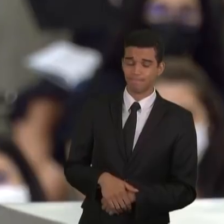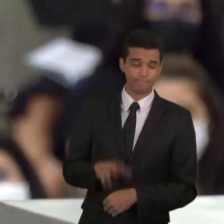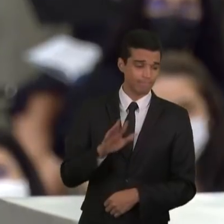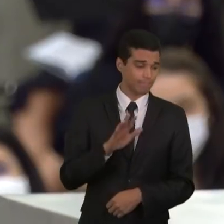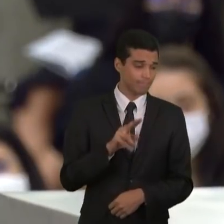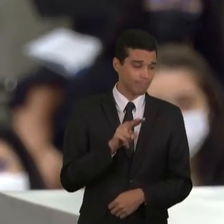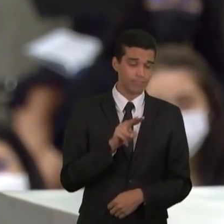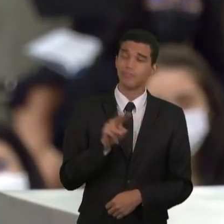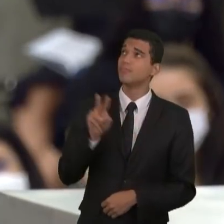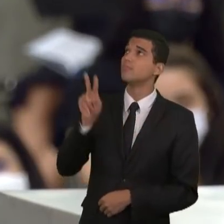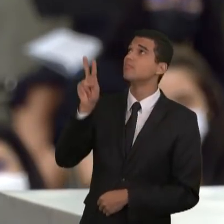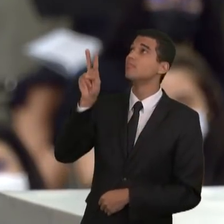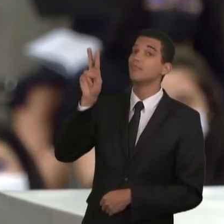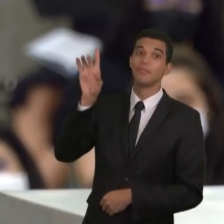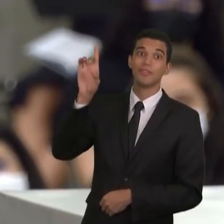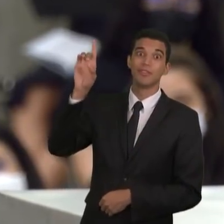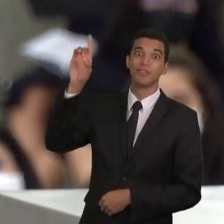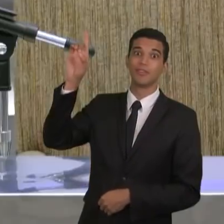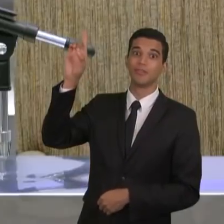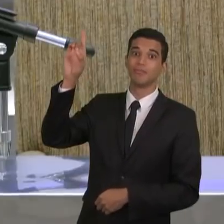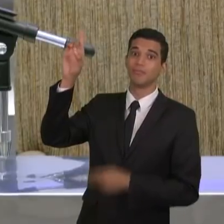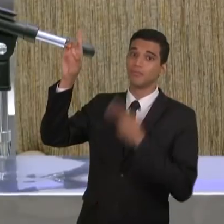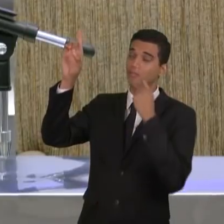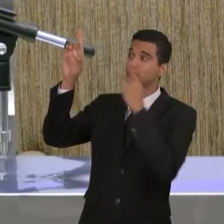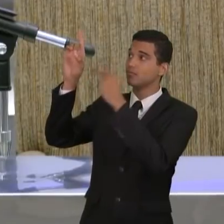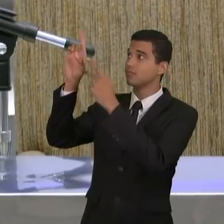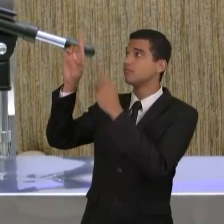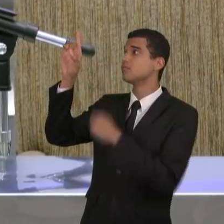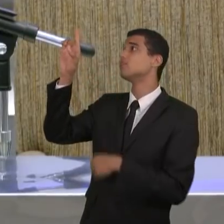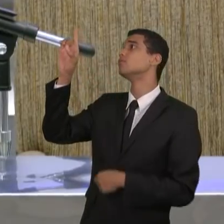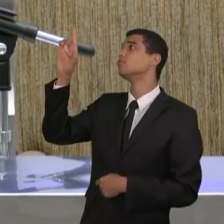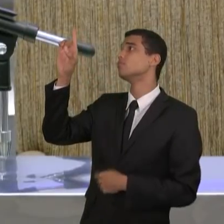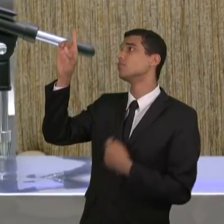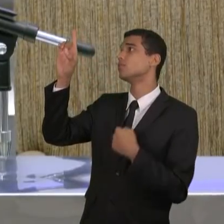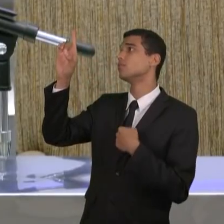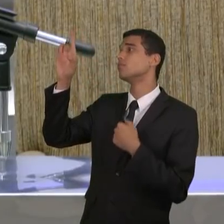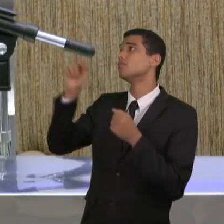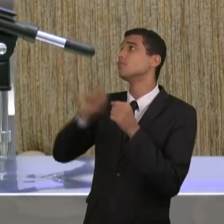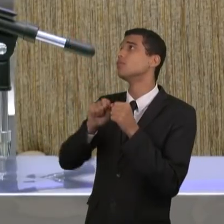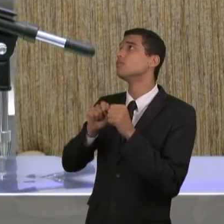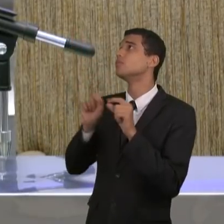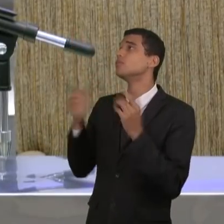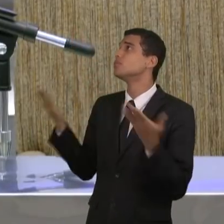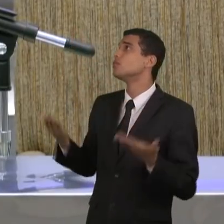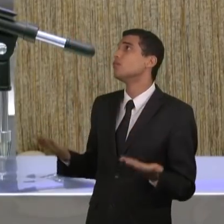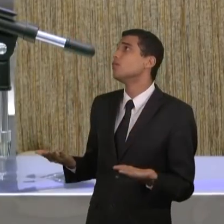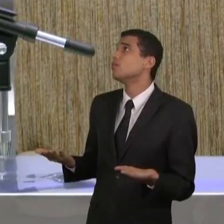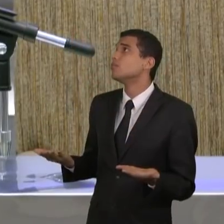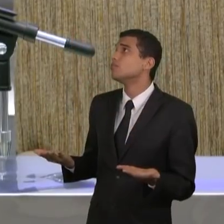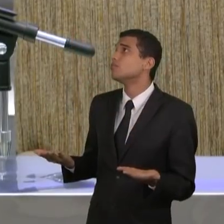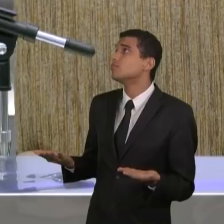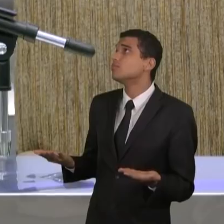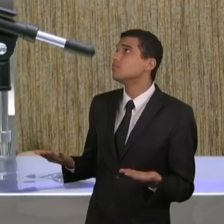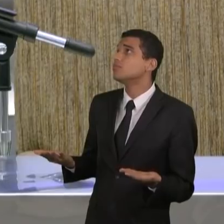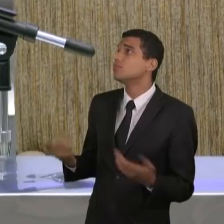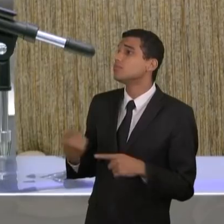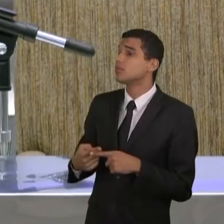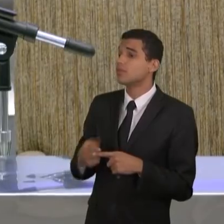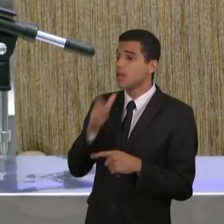e eles Deus o que é que eu faço agora e vai minha atitude agora